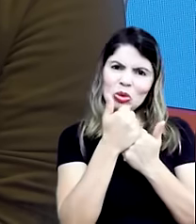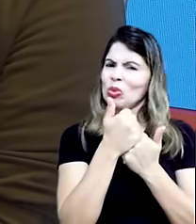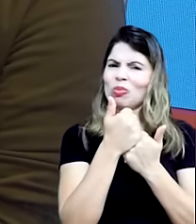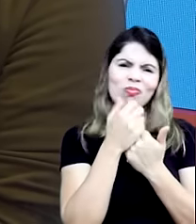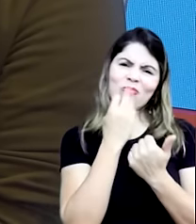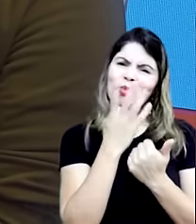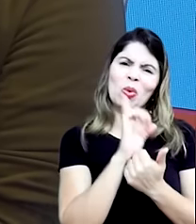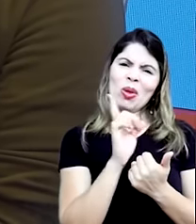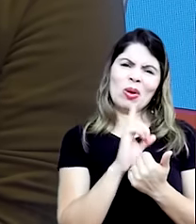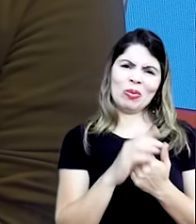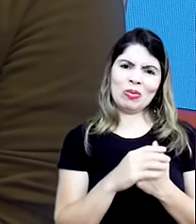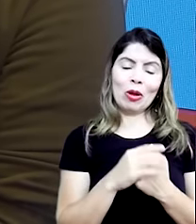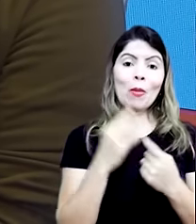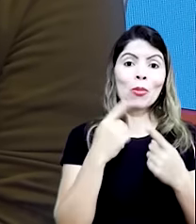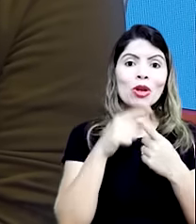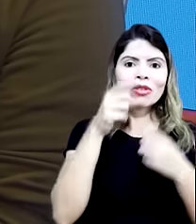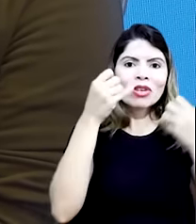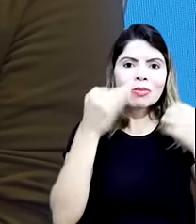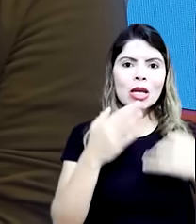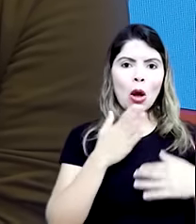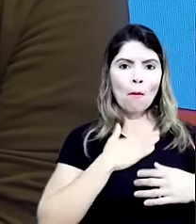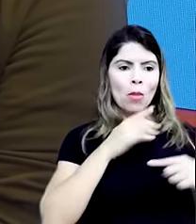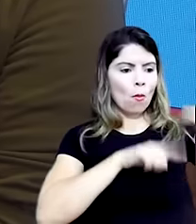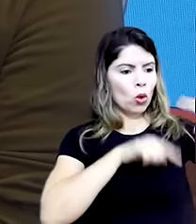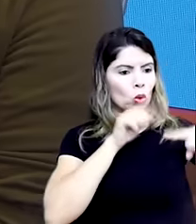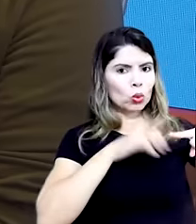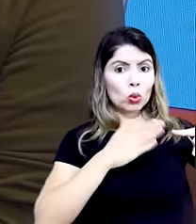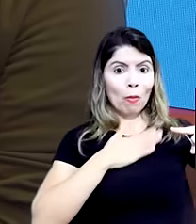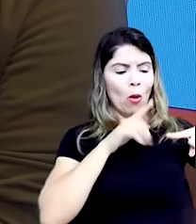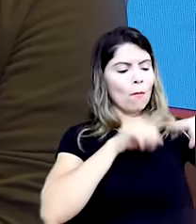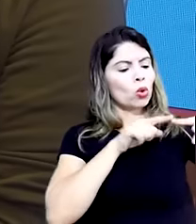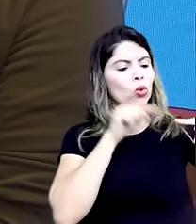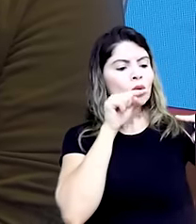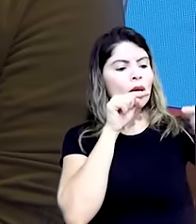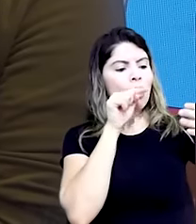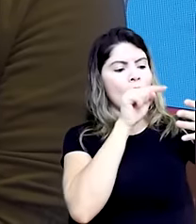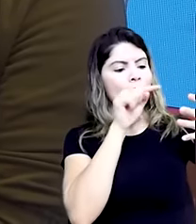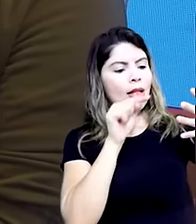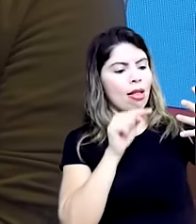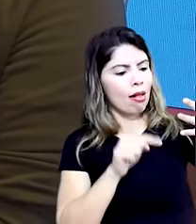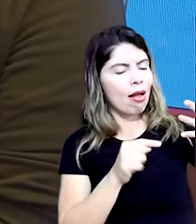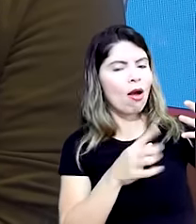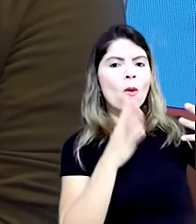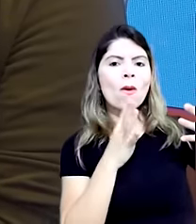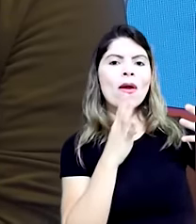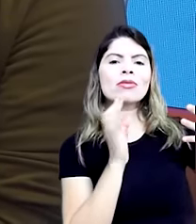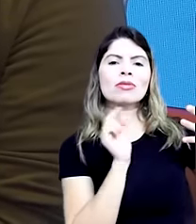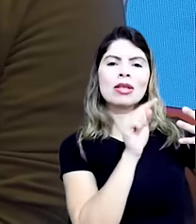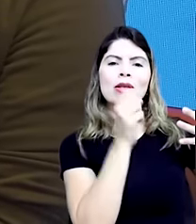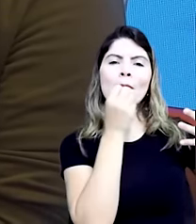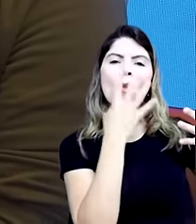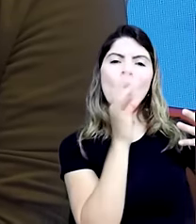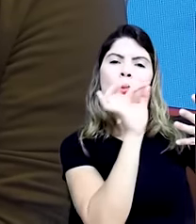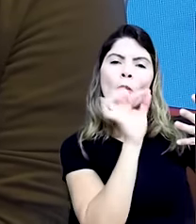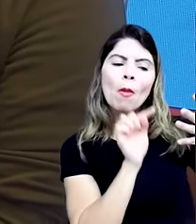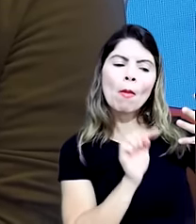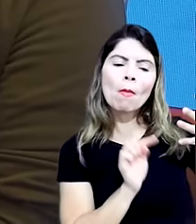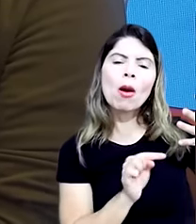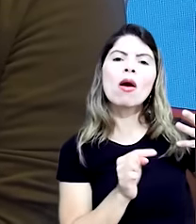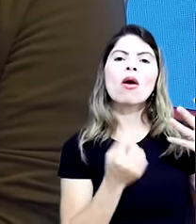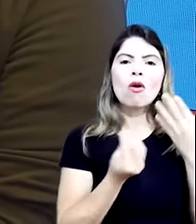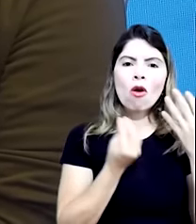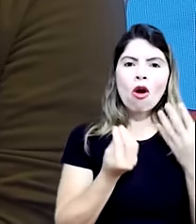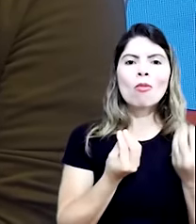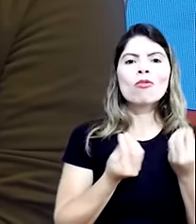fora e na hora que ela busca inspiração aqui busca inspiração al falou Poxa Olha eu posso falar de determinada coisa funcionamento desse produto ou como dessa